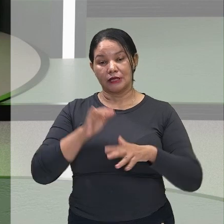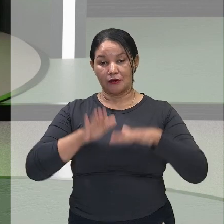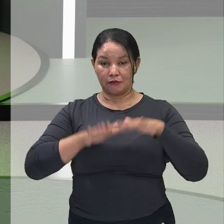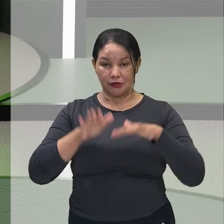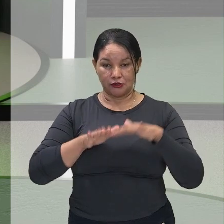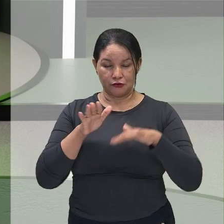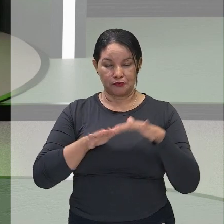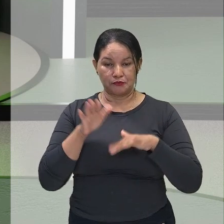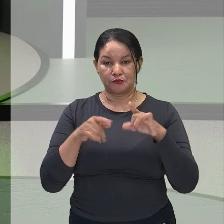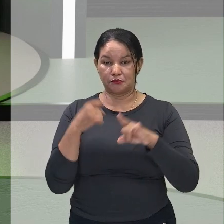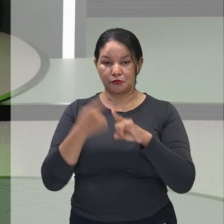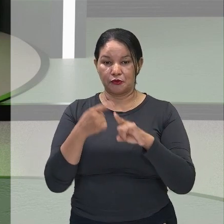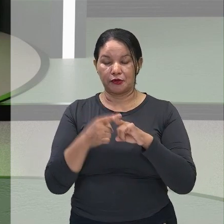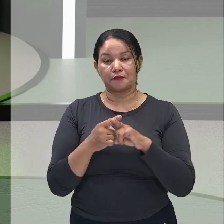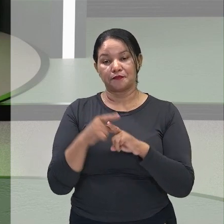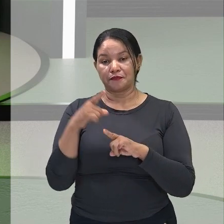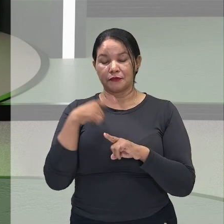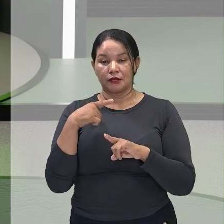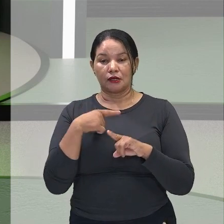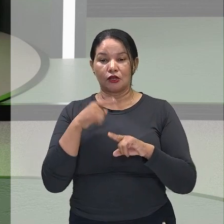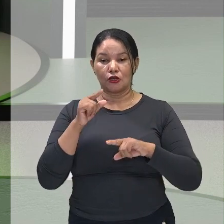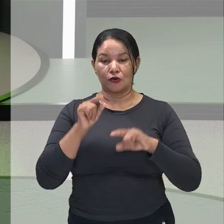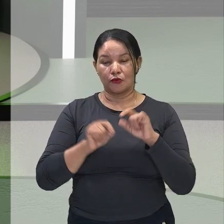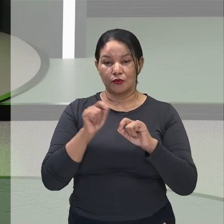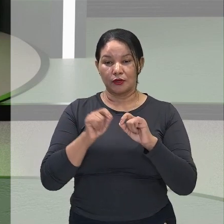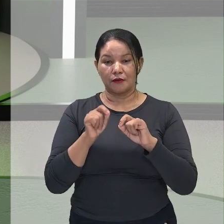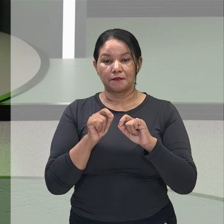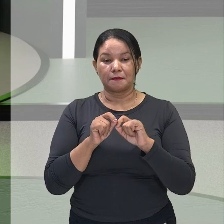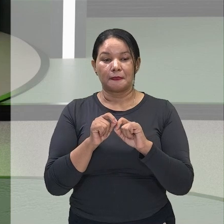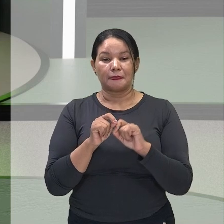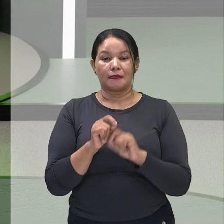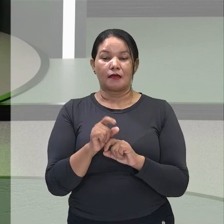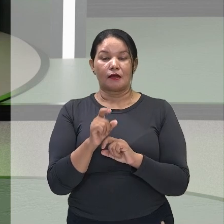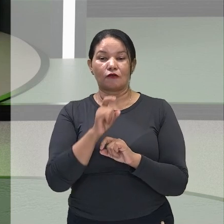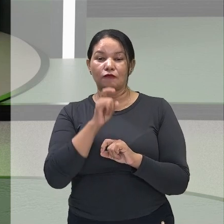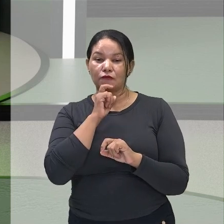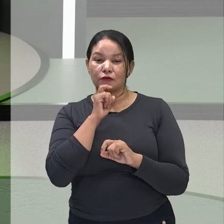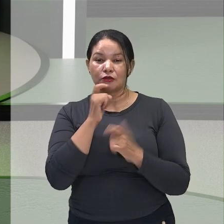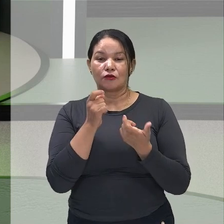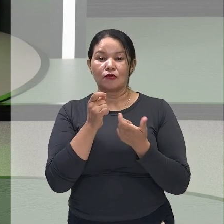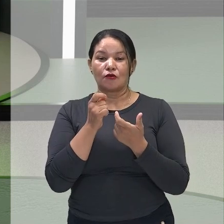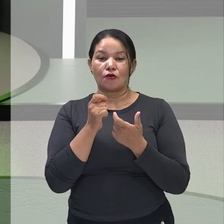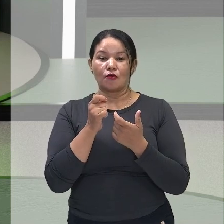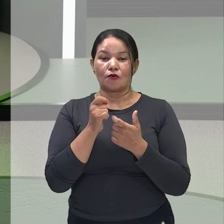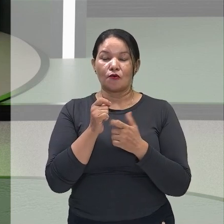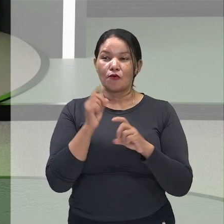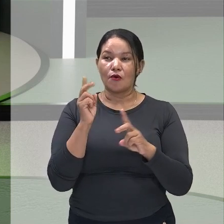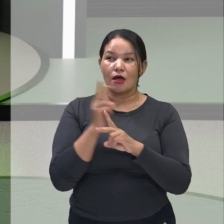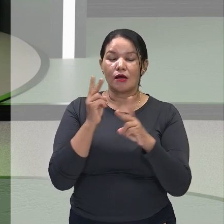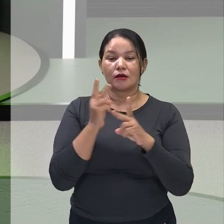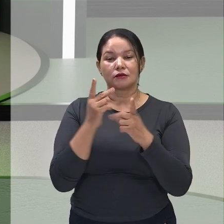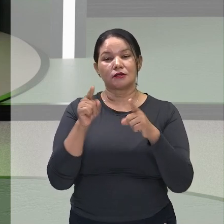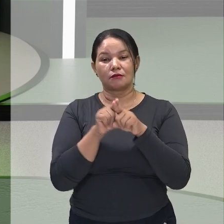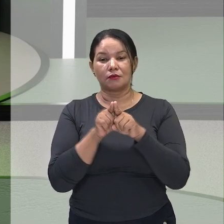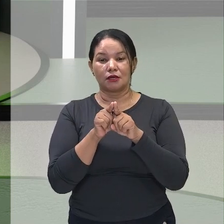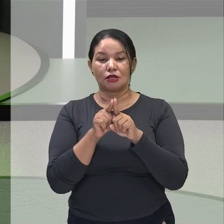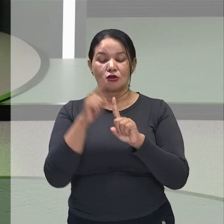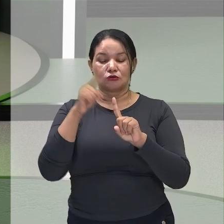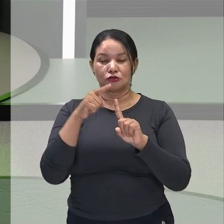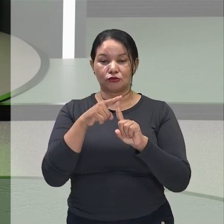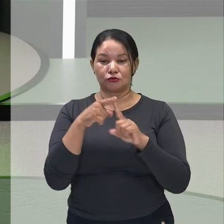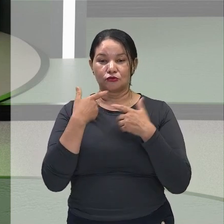consideração fatores adicionais como a umidade, o ar, o tipo corpóreo,